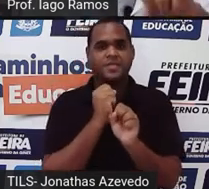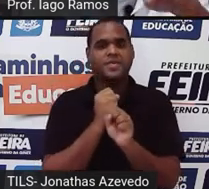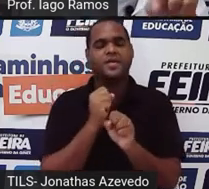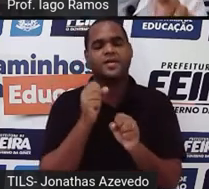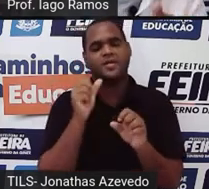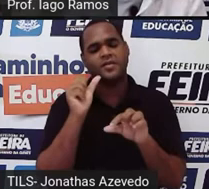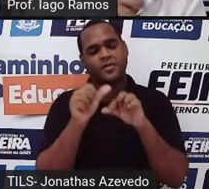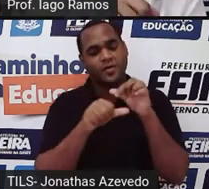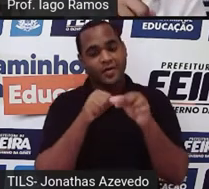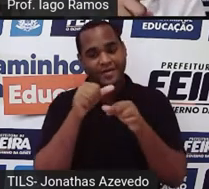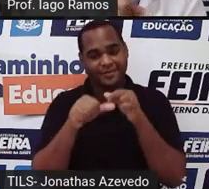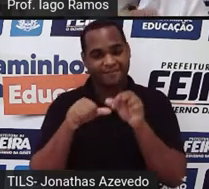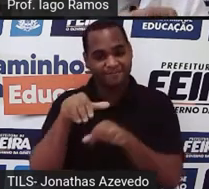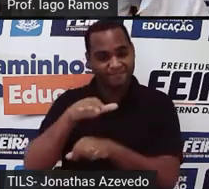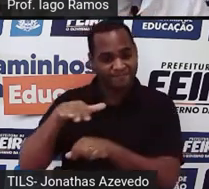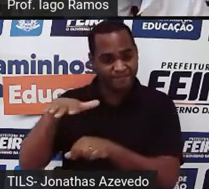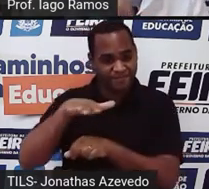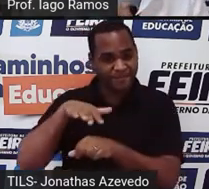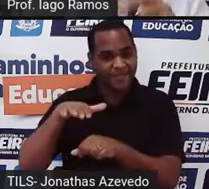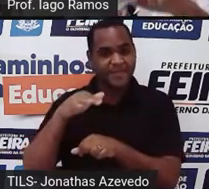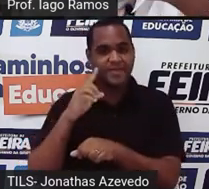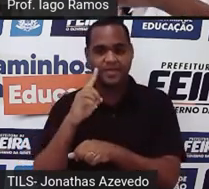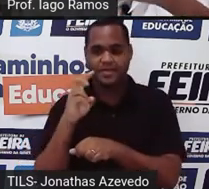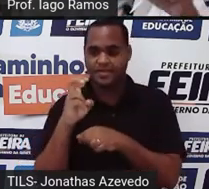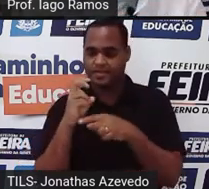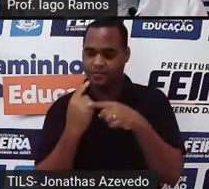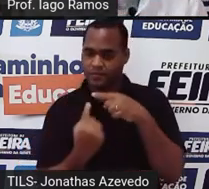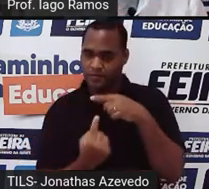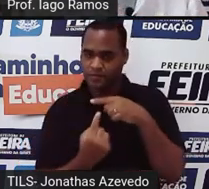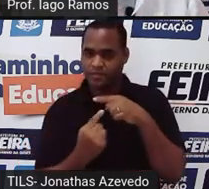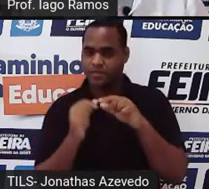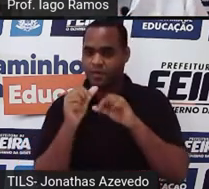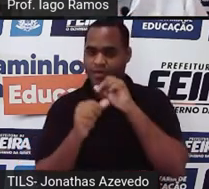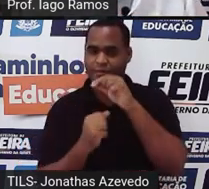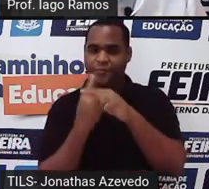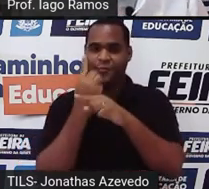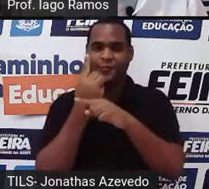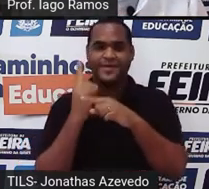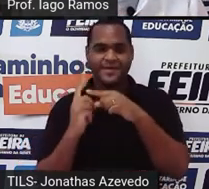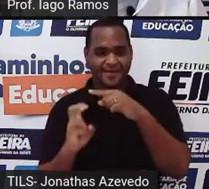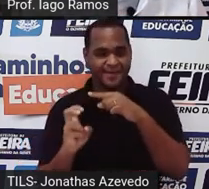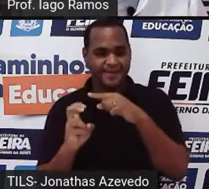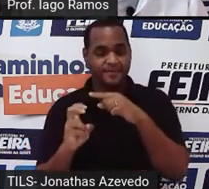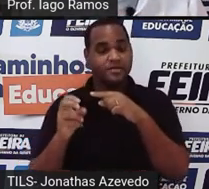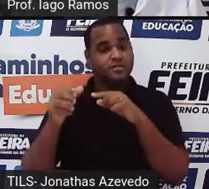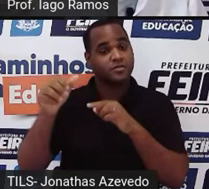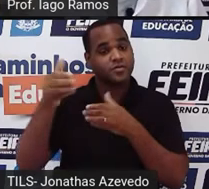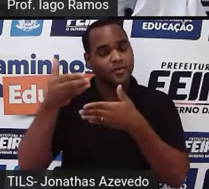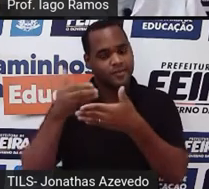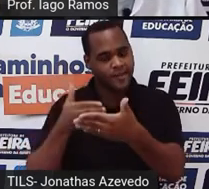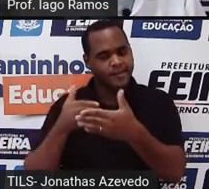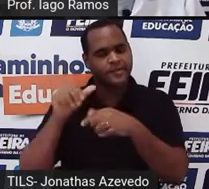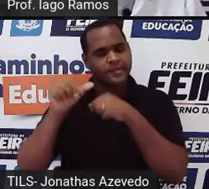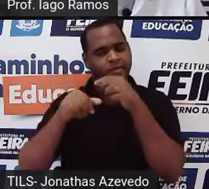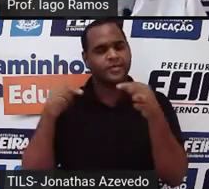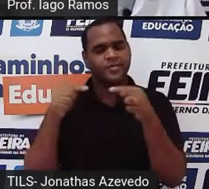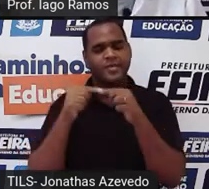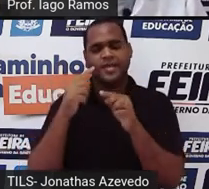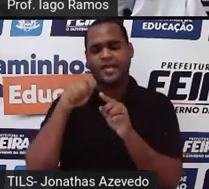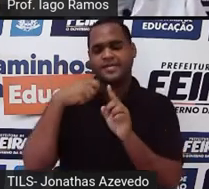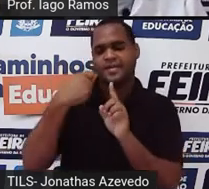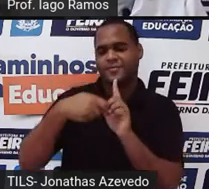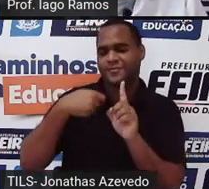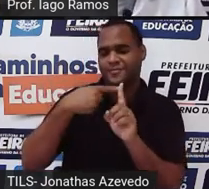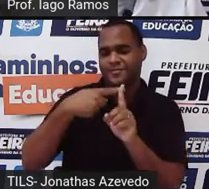gente inverte a base. Estava 15 por 1, ficou 1 por 15. Depois de inverter essa base, o expoente fica